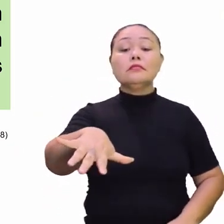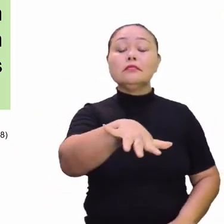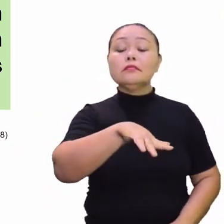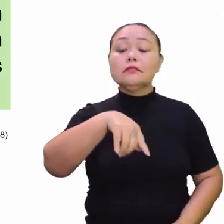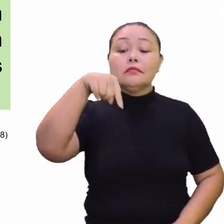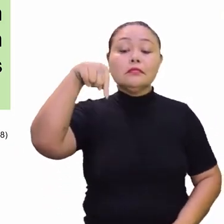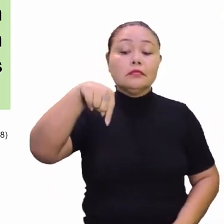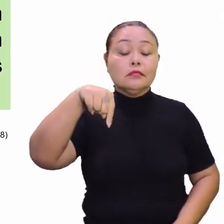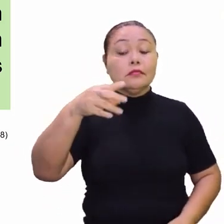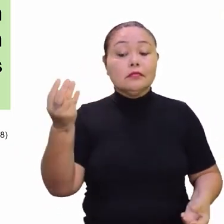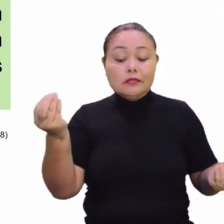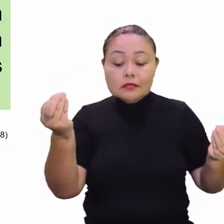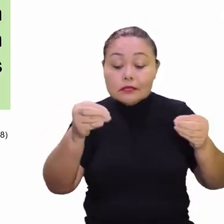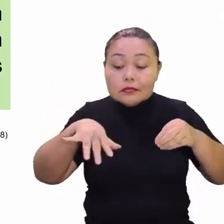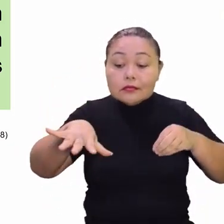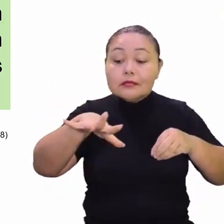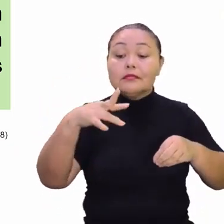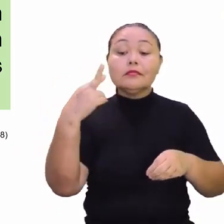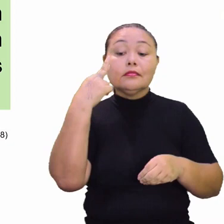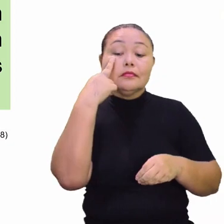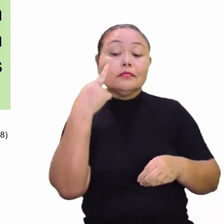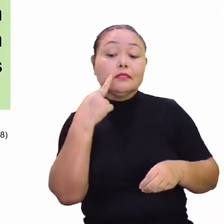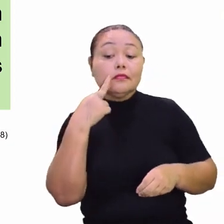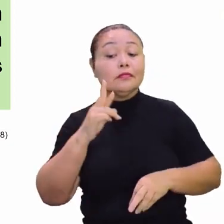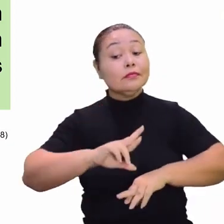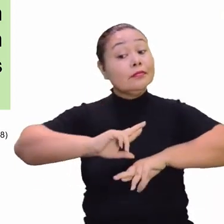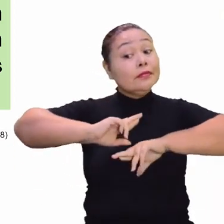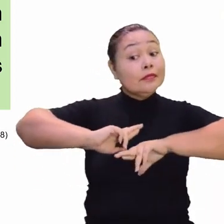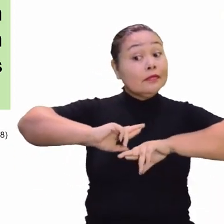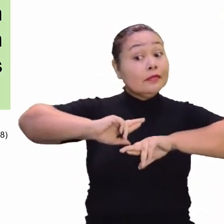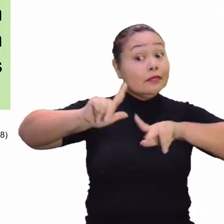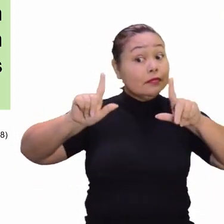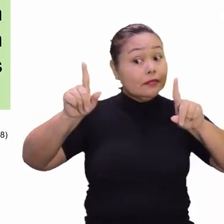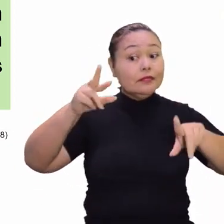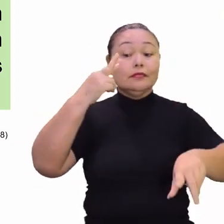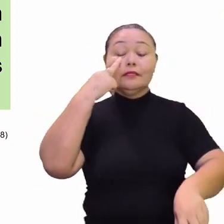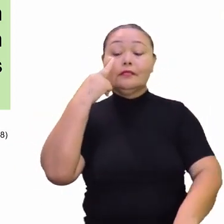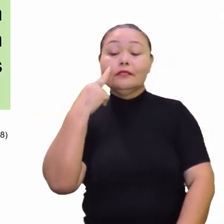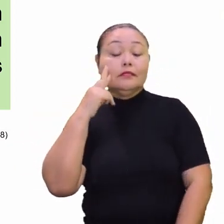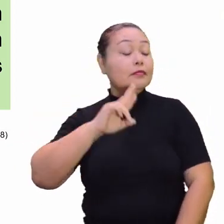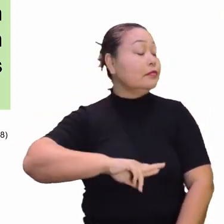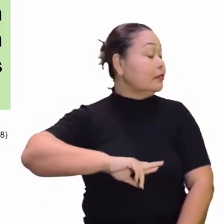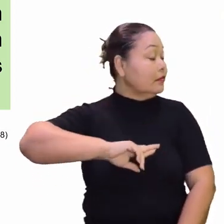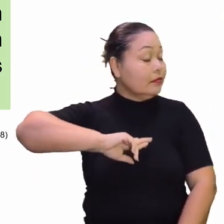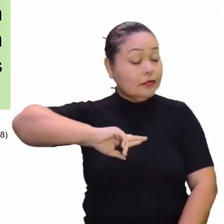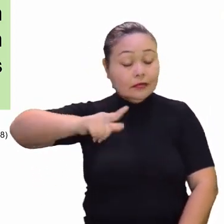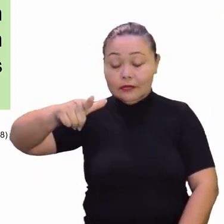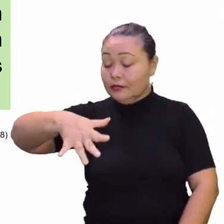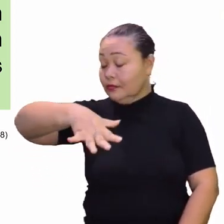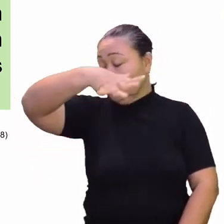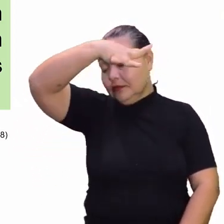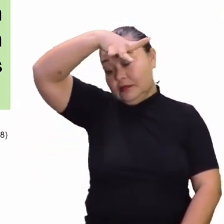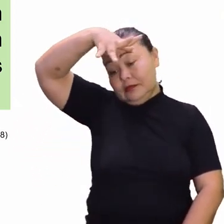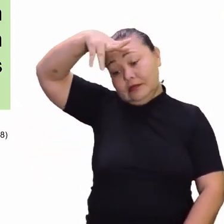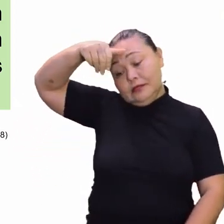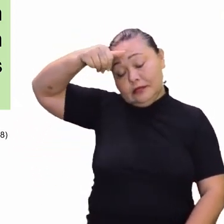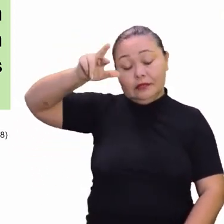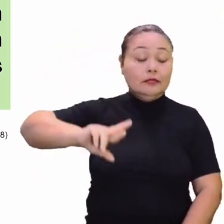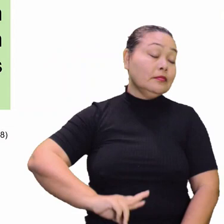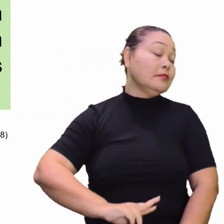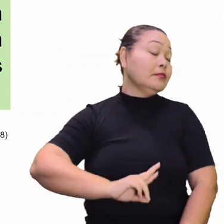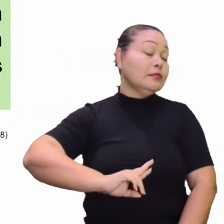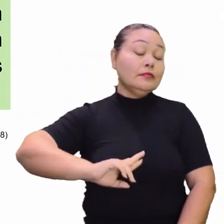não era Rondônia, não era Mato Grosso, não era Amazônia, não